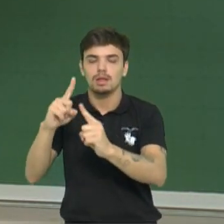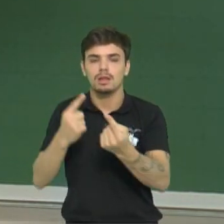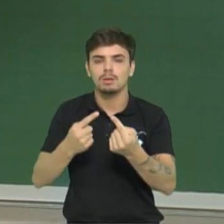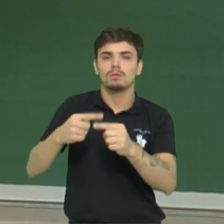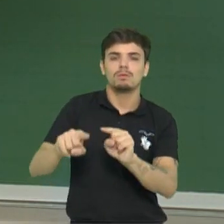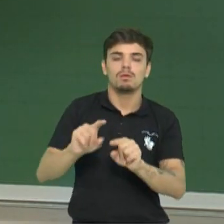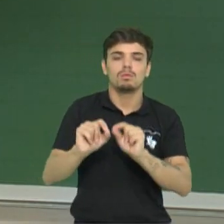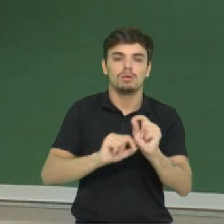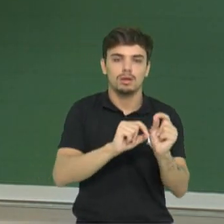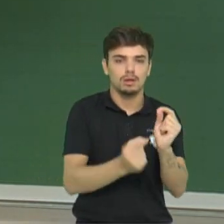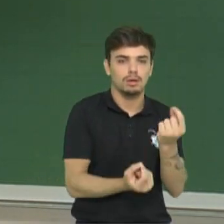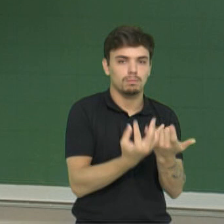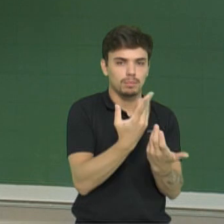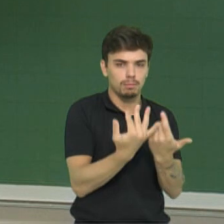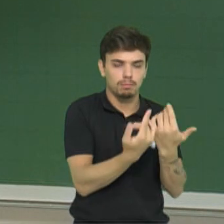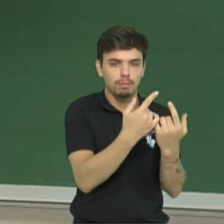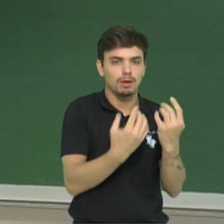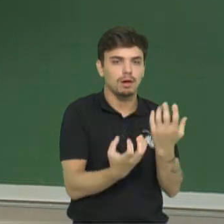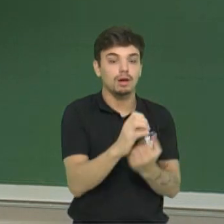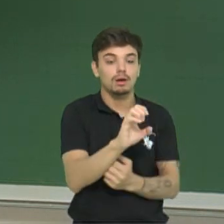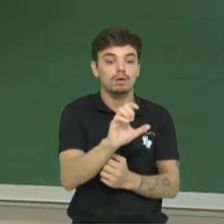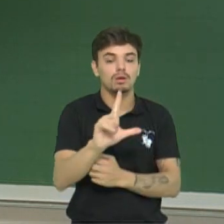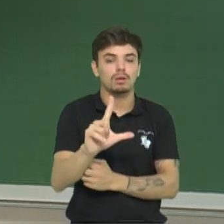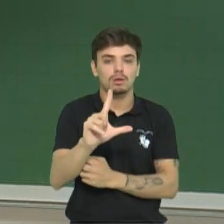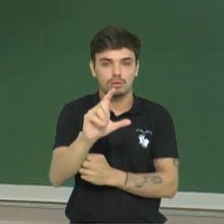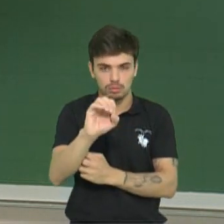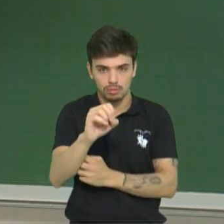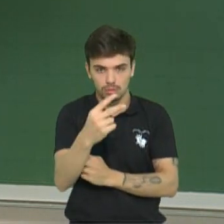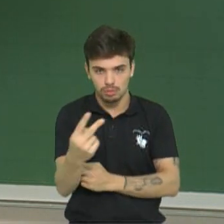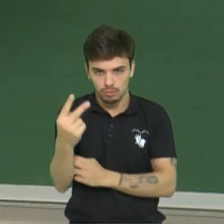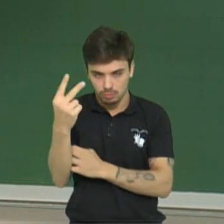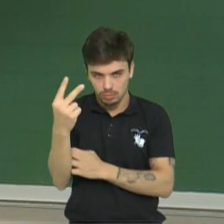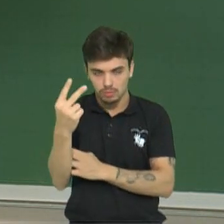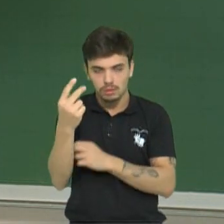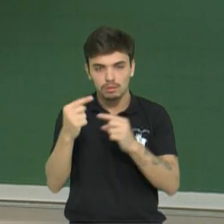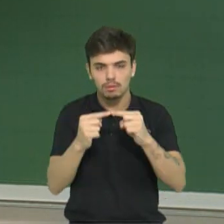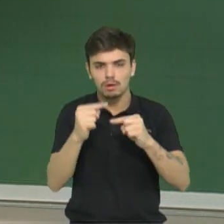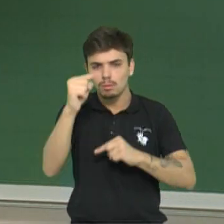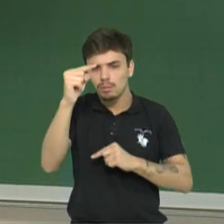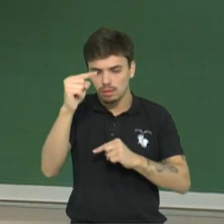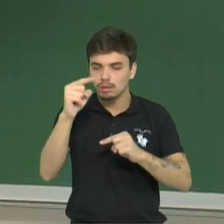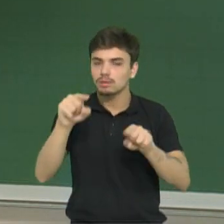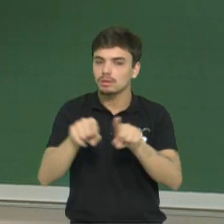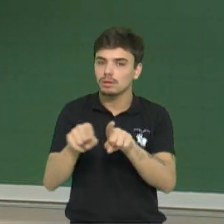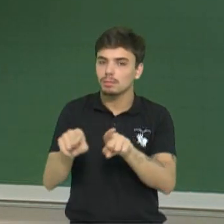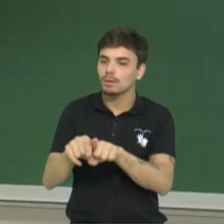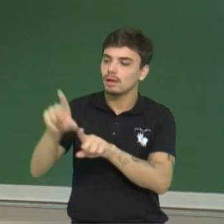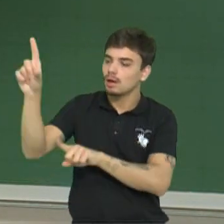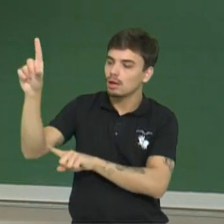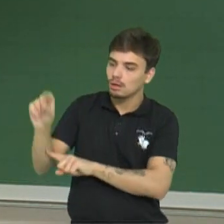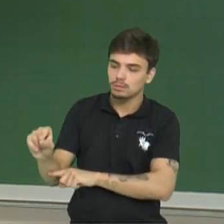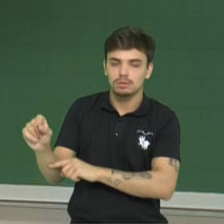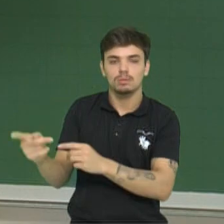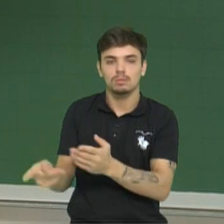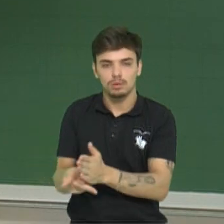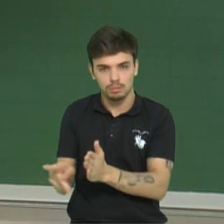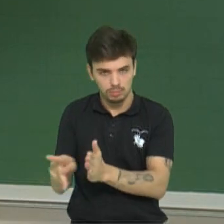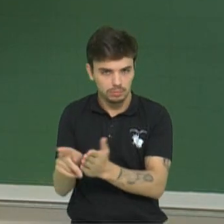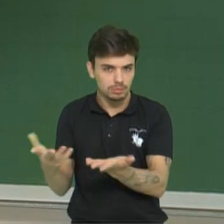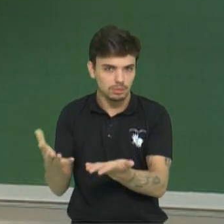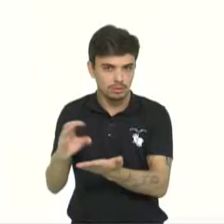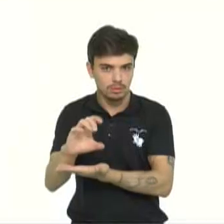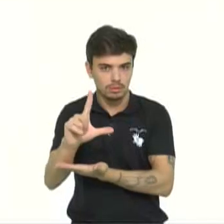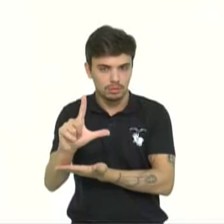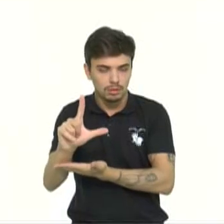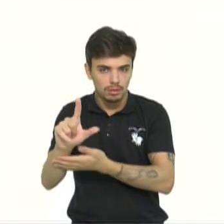a oxidação do cloro quando ele está aqui no ClO2, que ele vai aumentar, e tanto a redução do cloro também, lá no